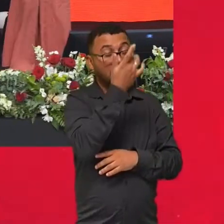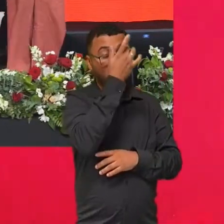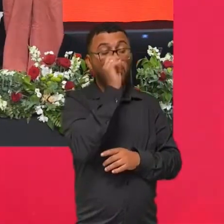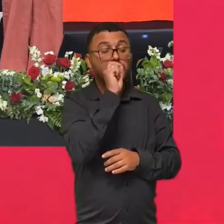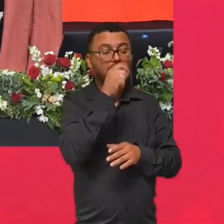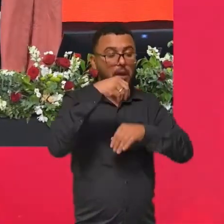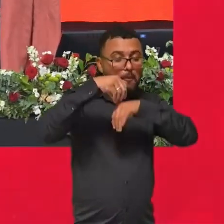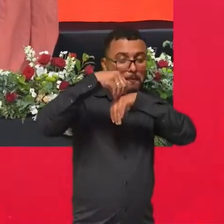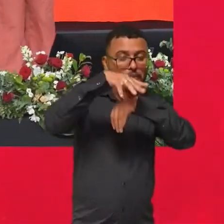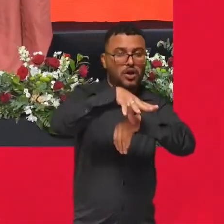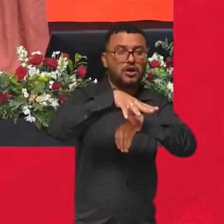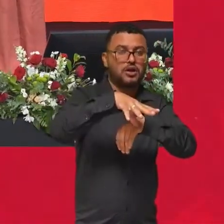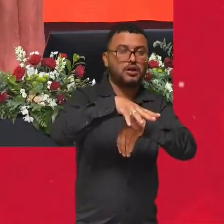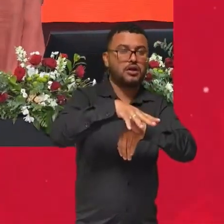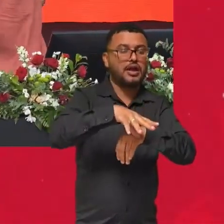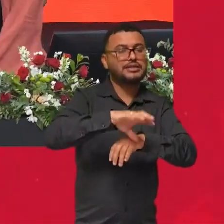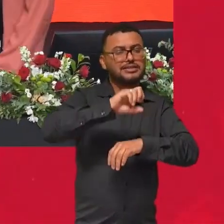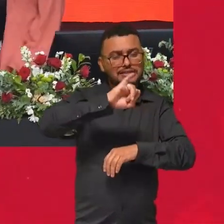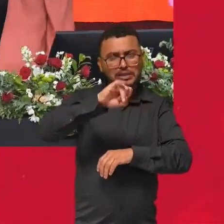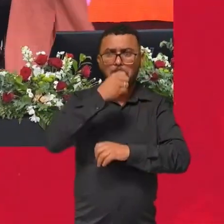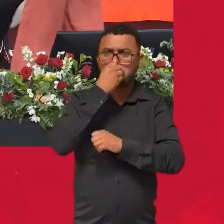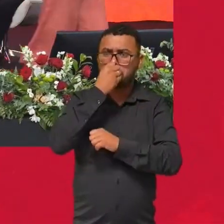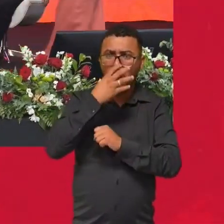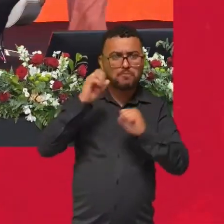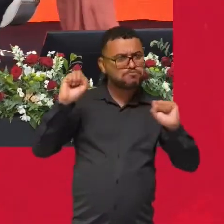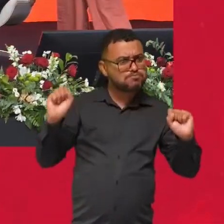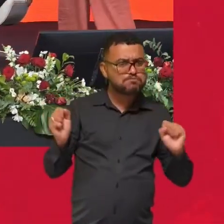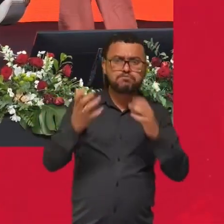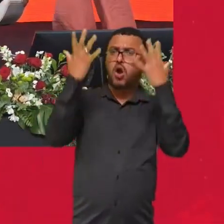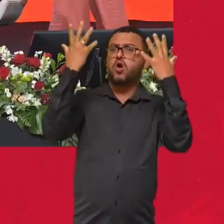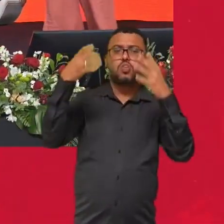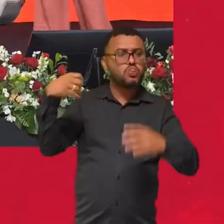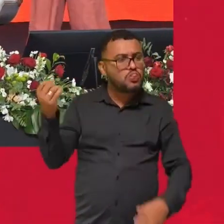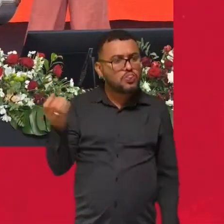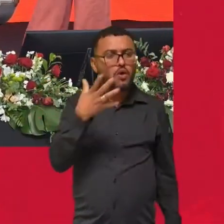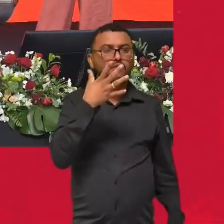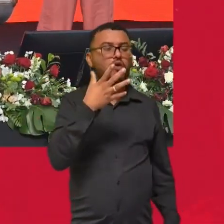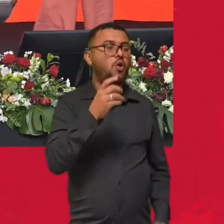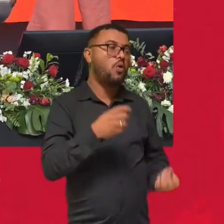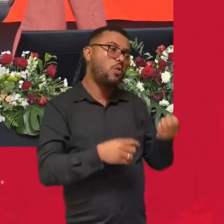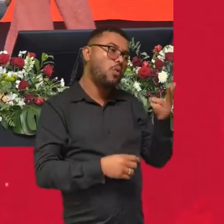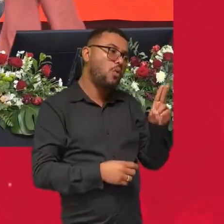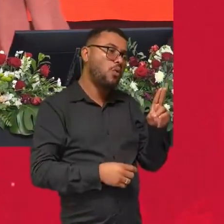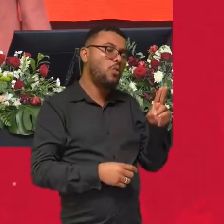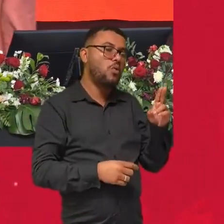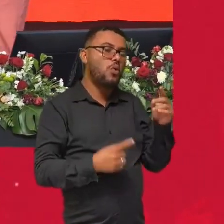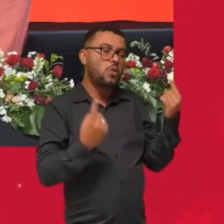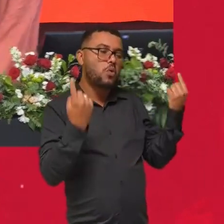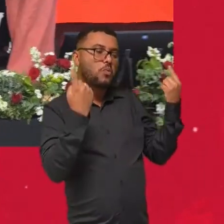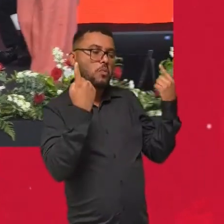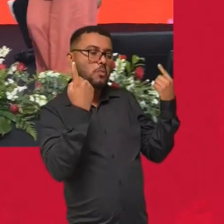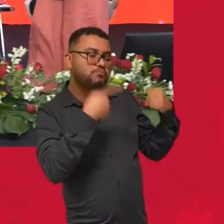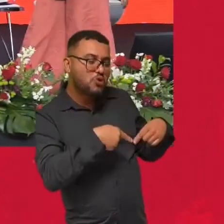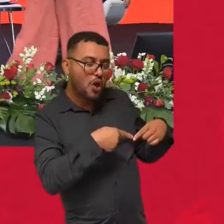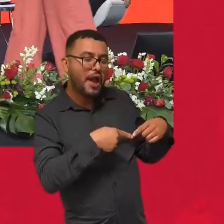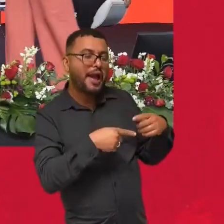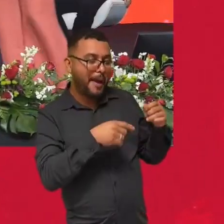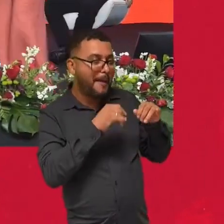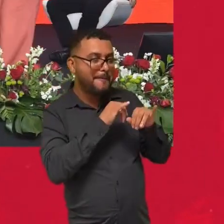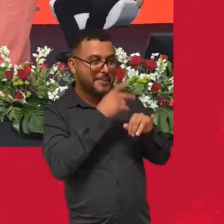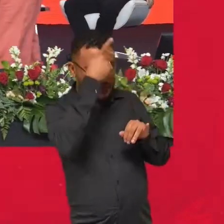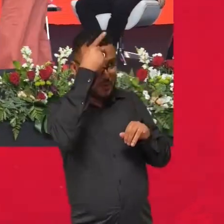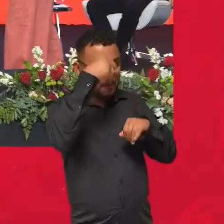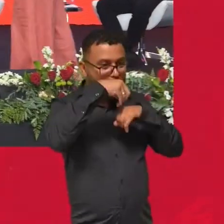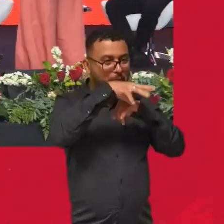inédito, novo. O que for controvertido, ou seja, que gera debate, que é